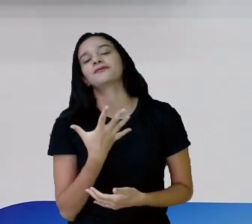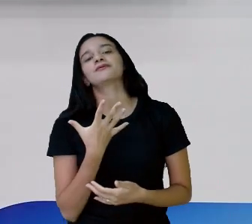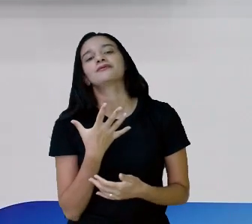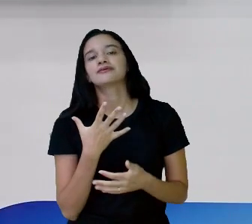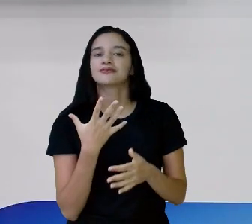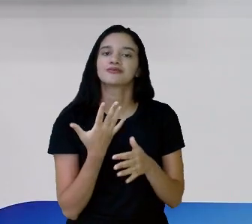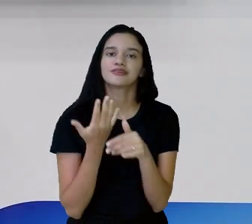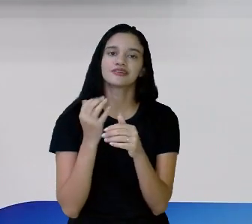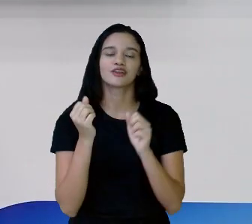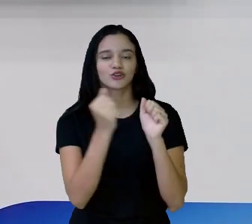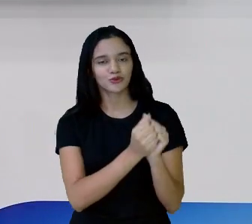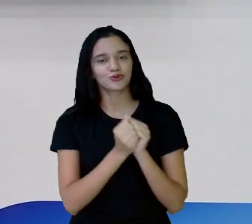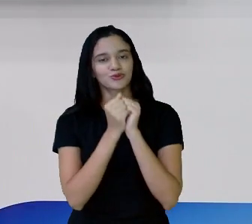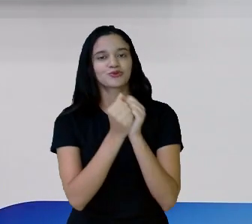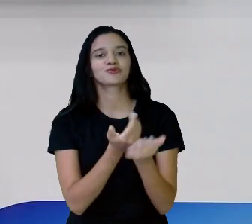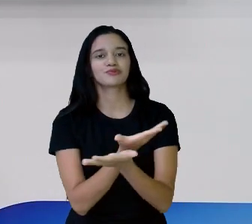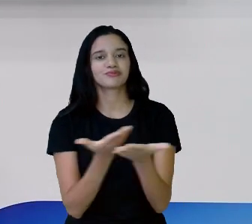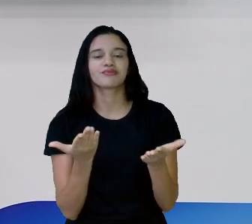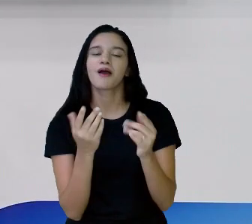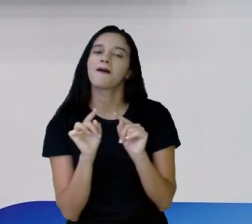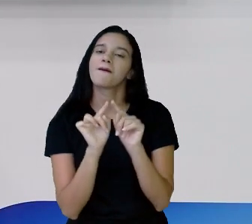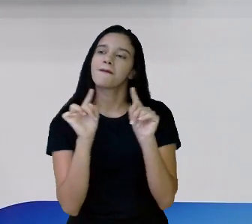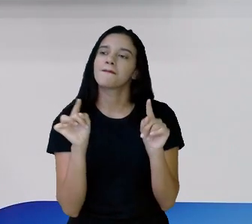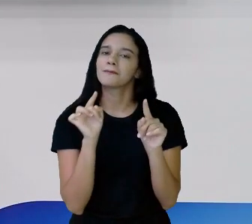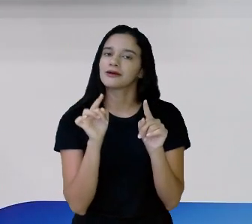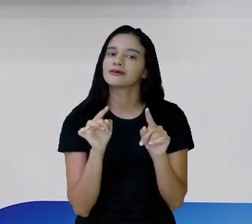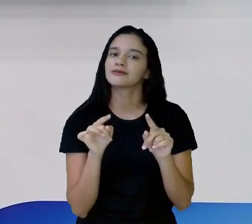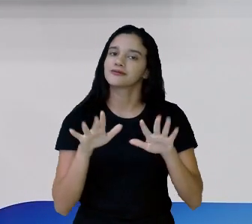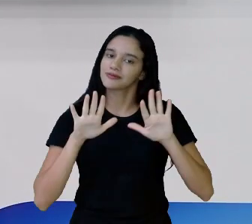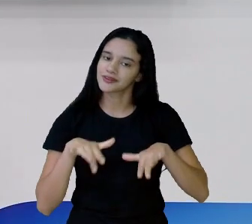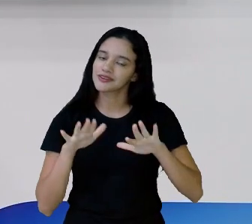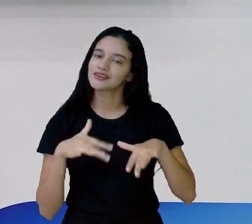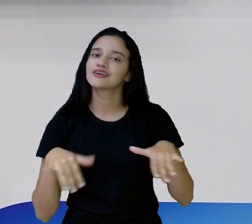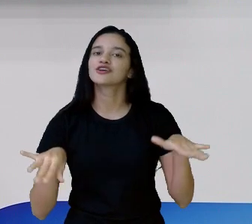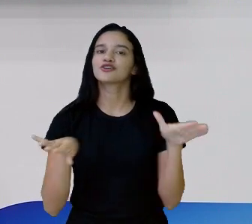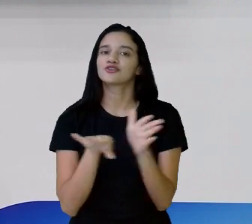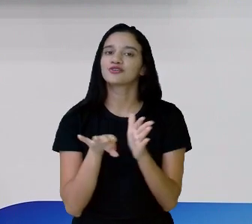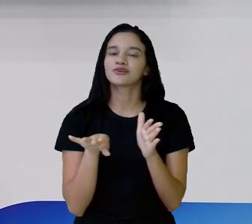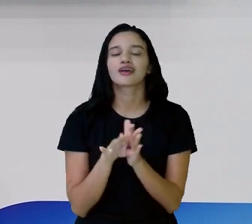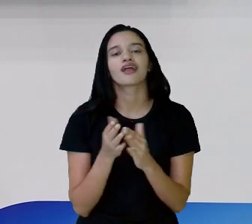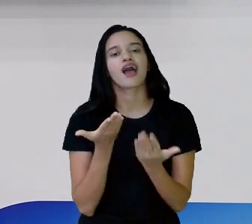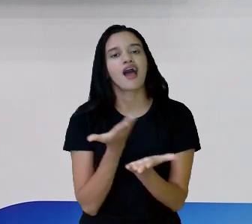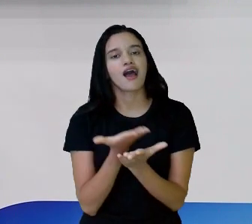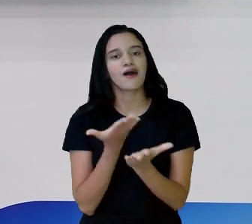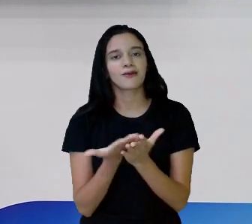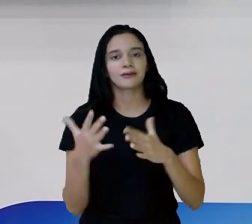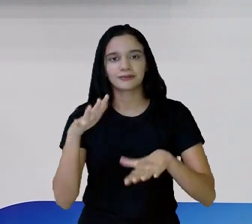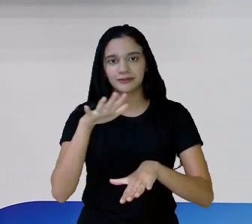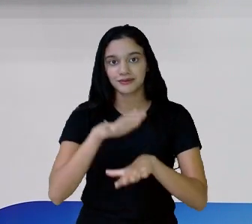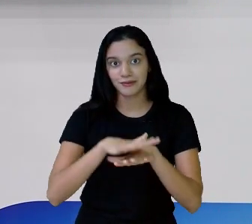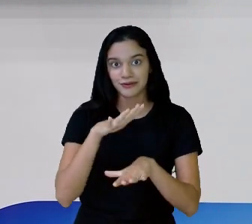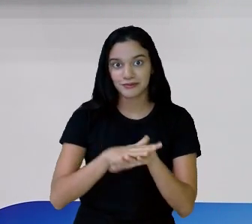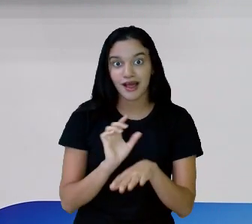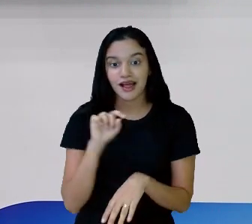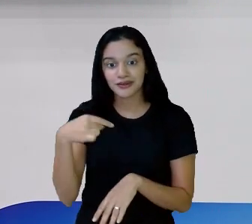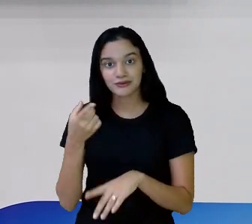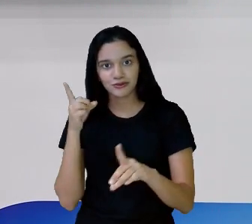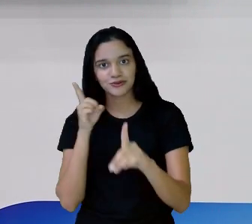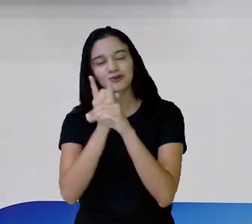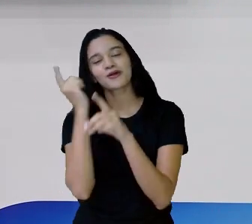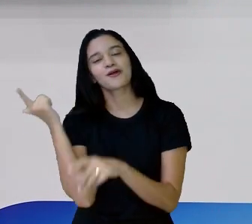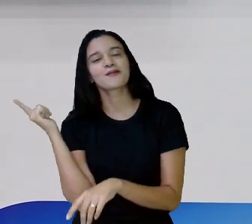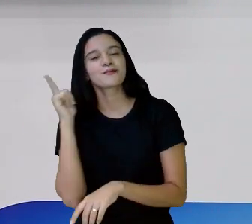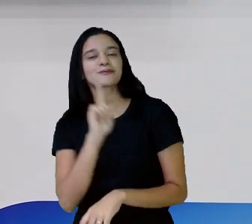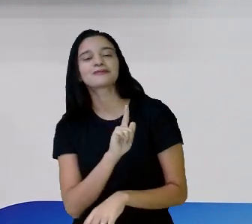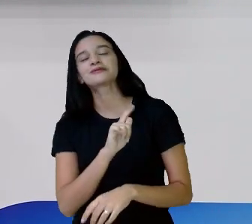bom estar com vocês, mas fica aí que vai chegando a aula de matemática e depois vamos nos encontrar